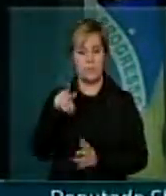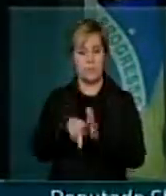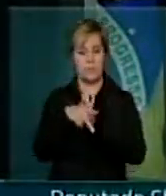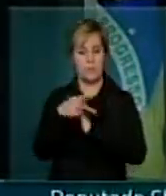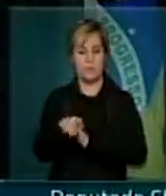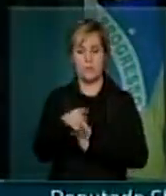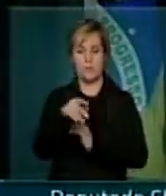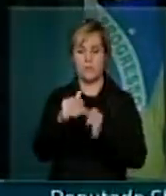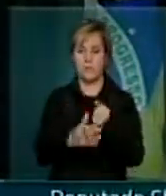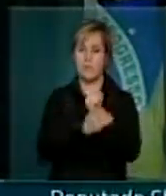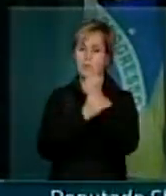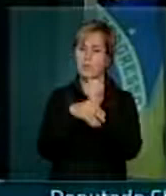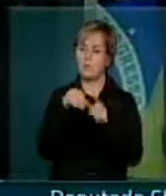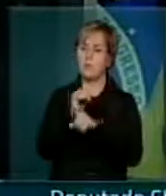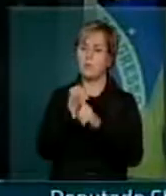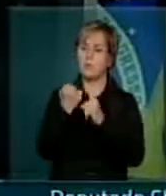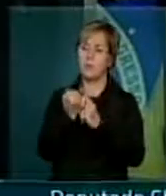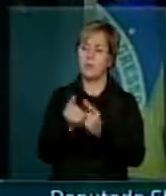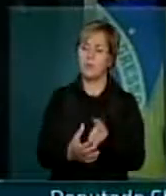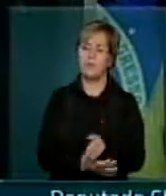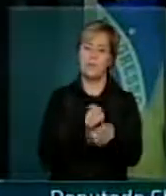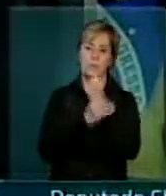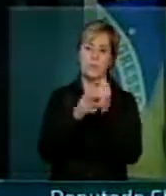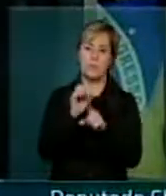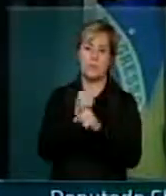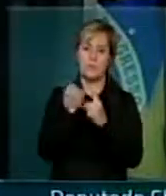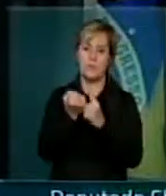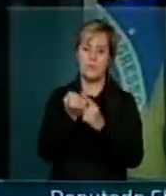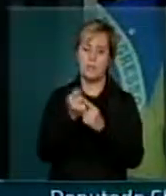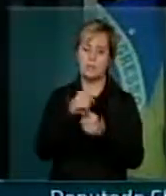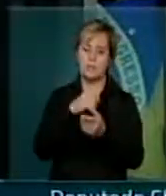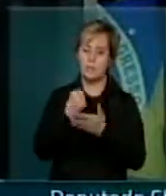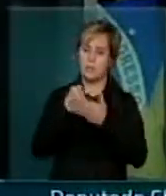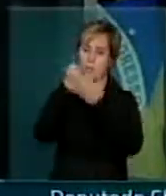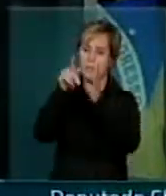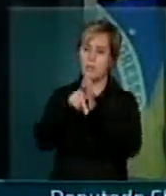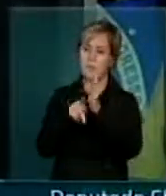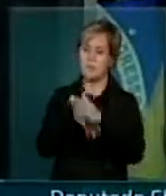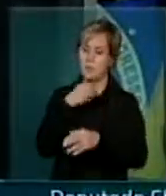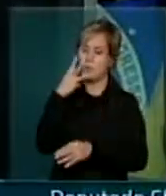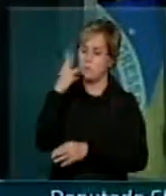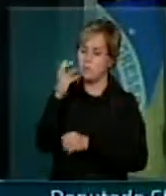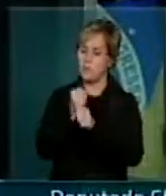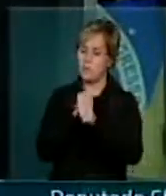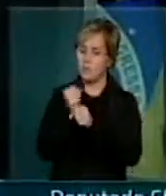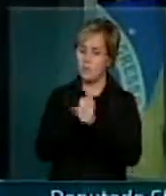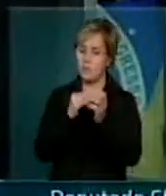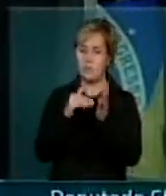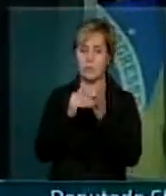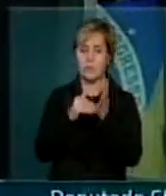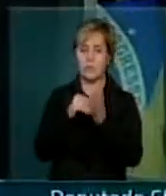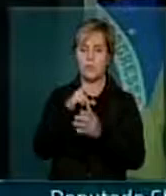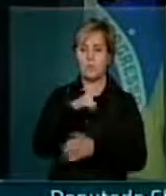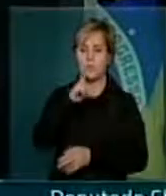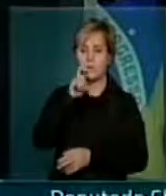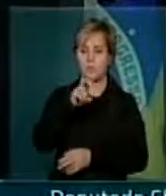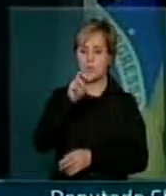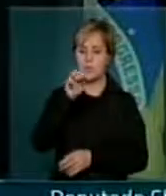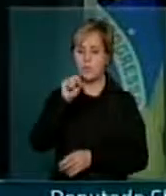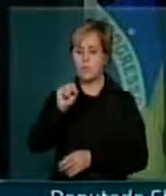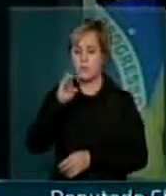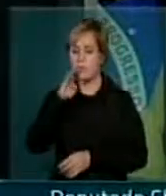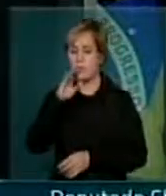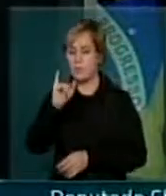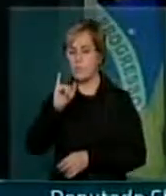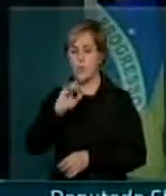Social. A Seguridade Social é superavitária nos 3 últimos anos em 58 bilhões, porque